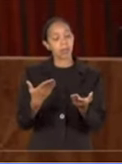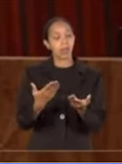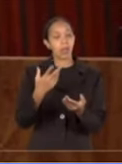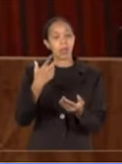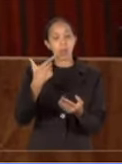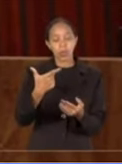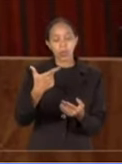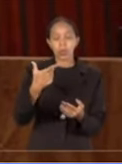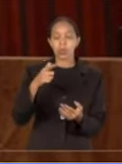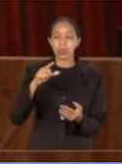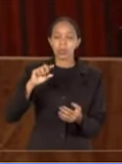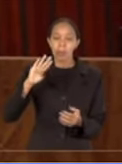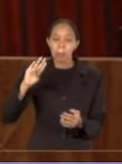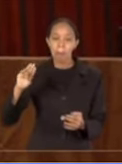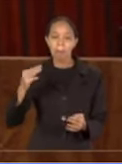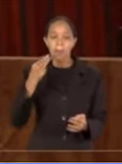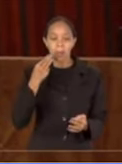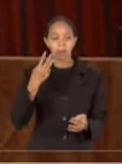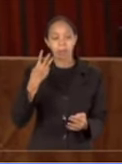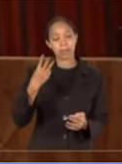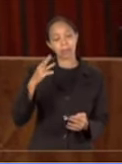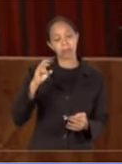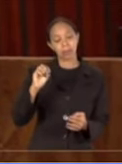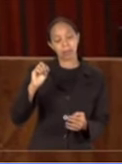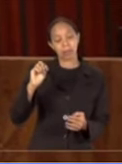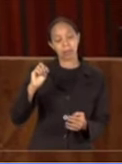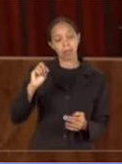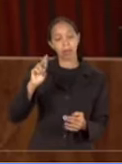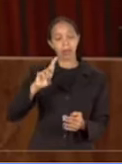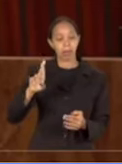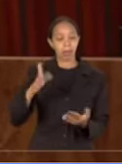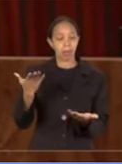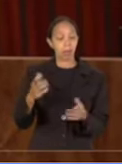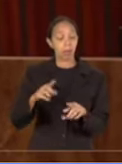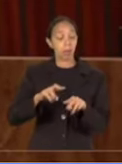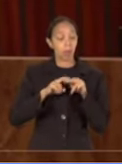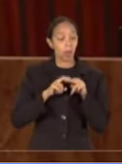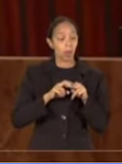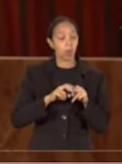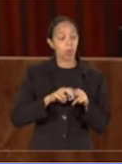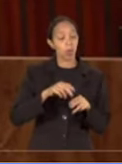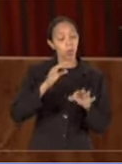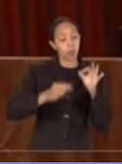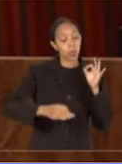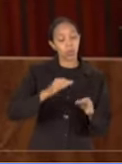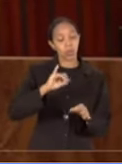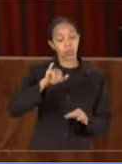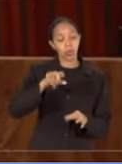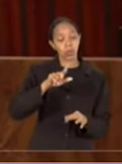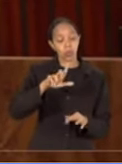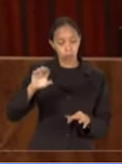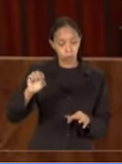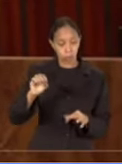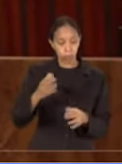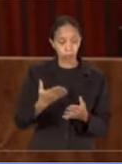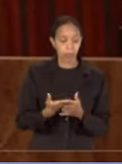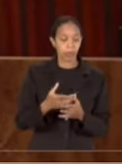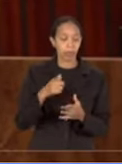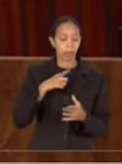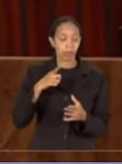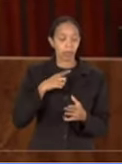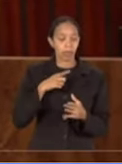R$ 2.030. Por seu turno, também em voto divergente, o juiz Júlio Jacó Júnior proferiu